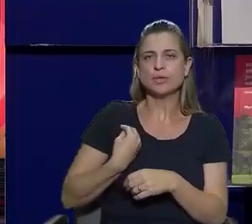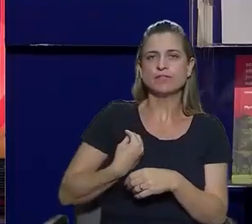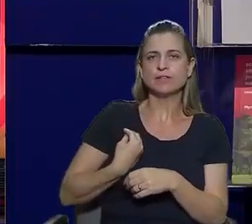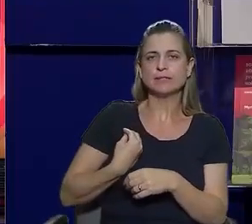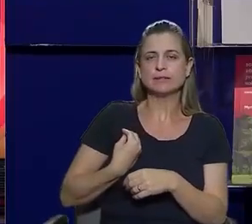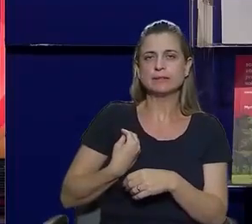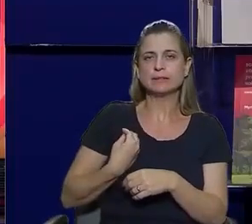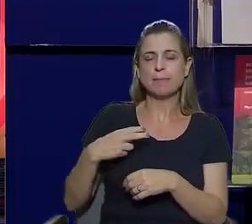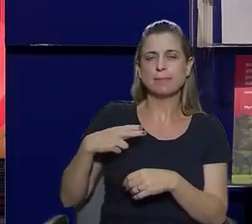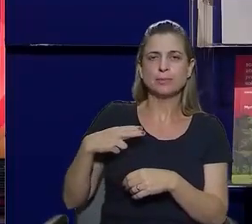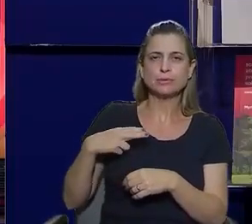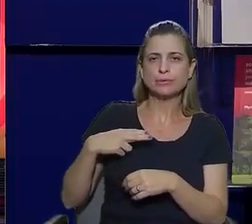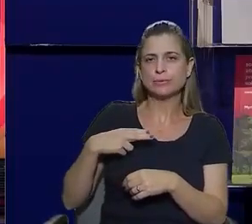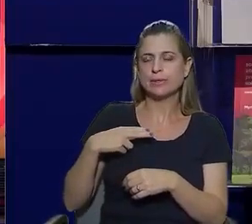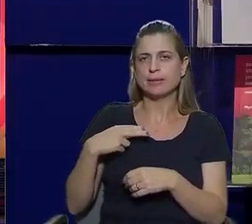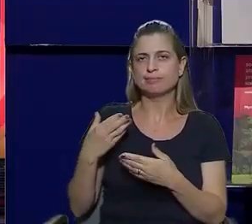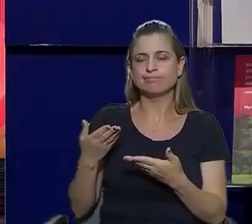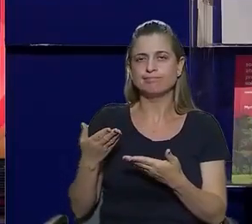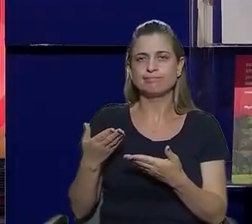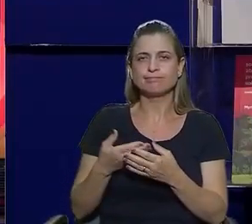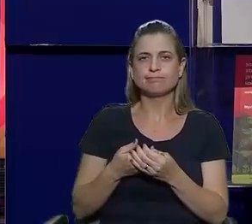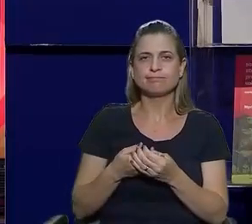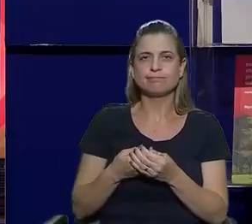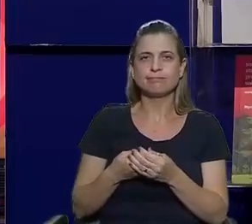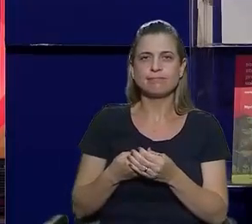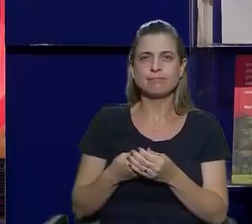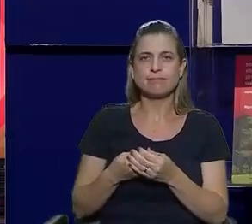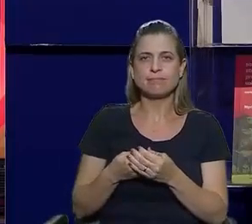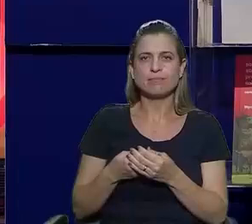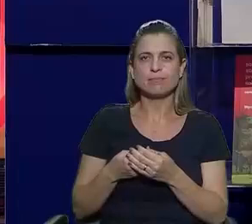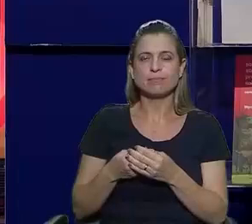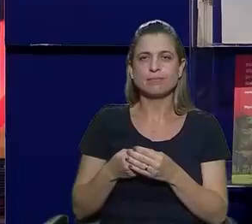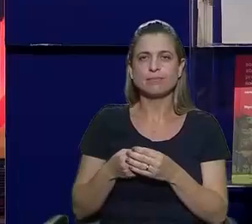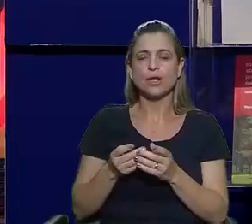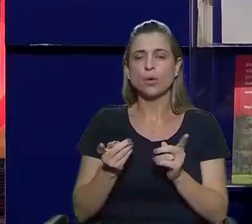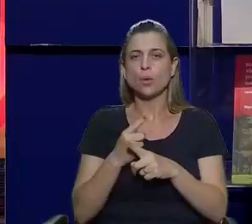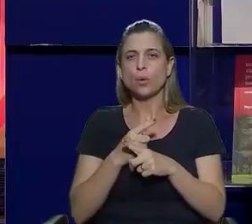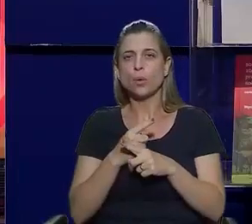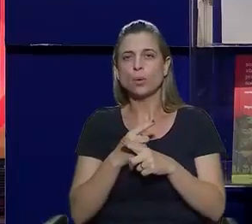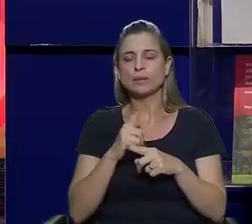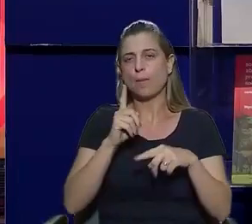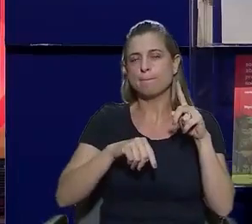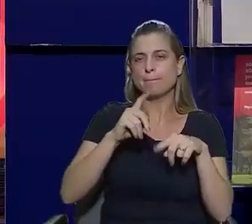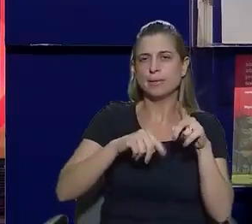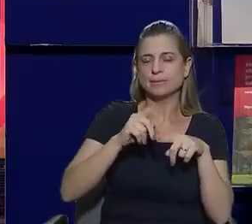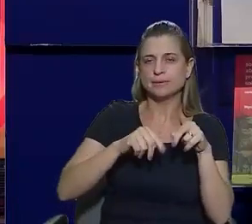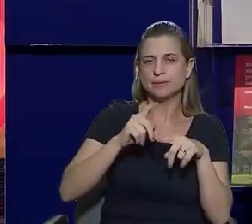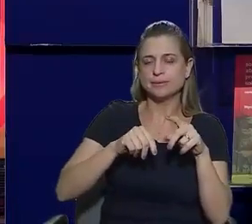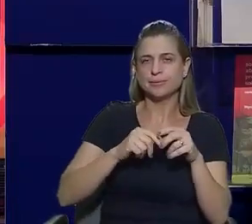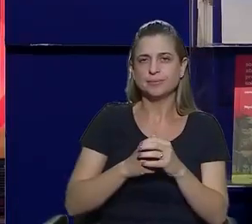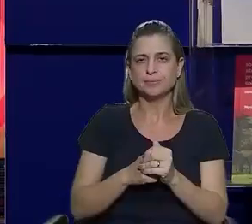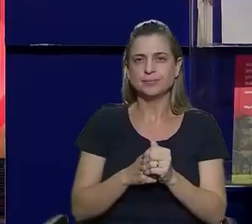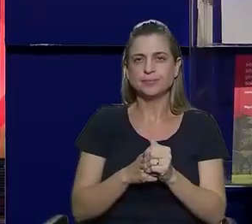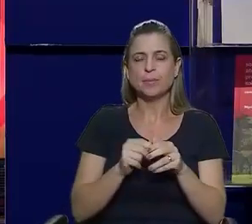sujeito, na parte, vamos dizer, anímica, do que na parte material, né, na concretude, ali, na fisicalidade. Né?